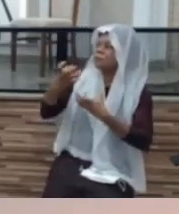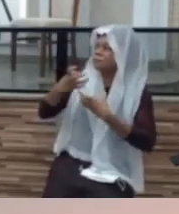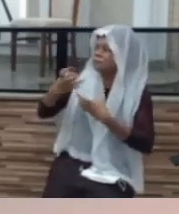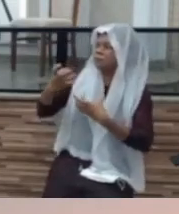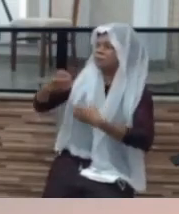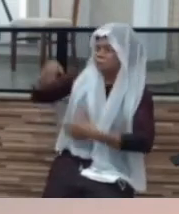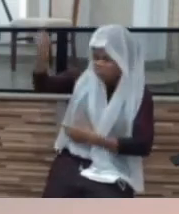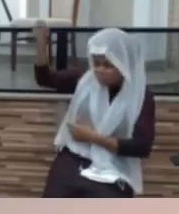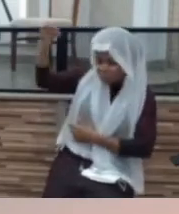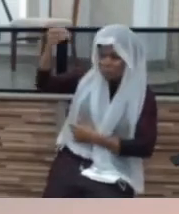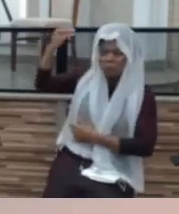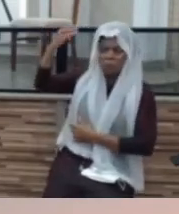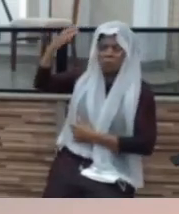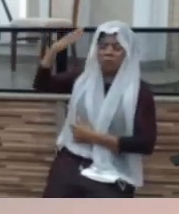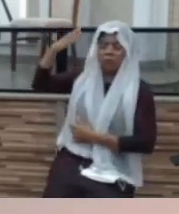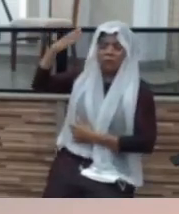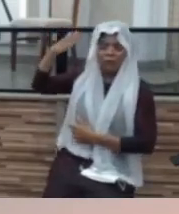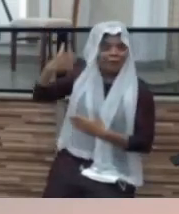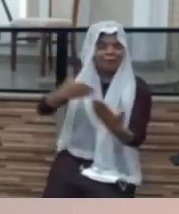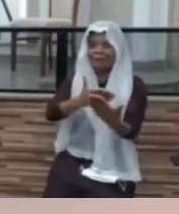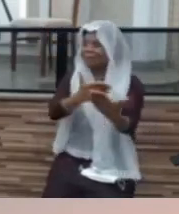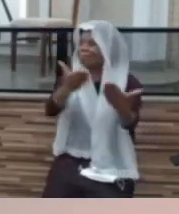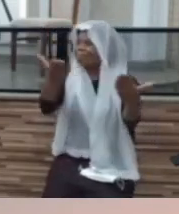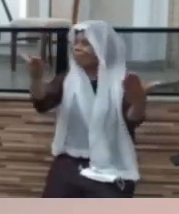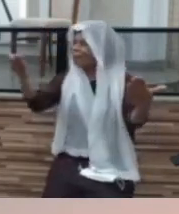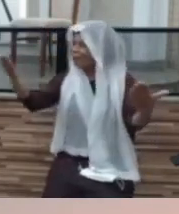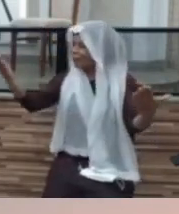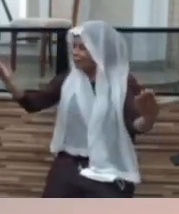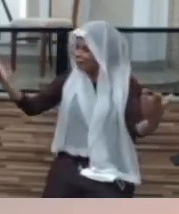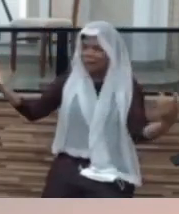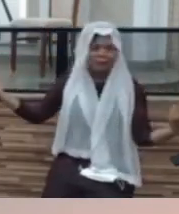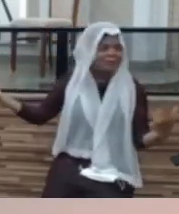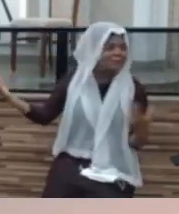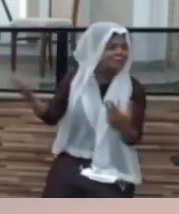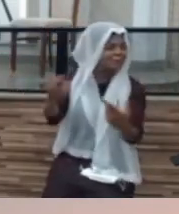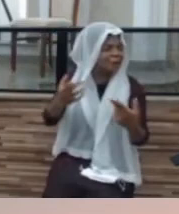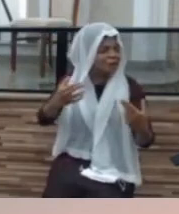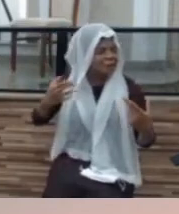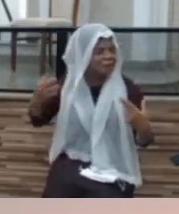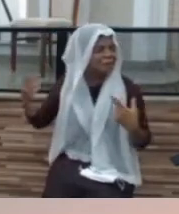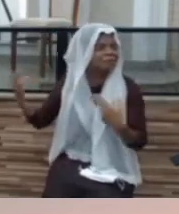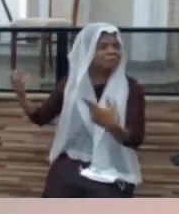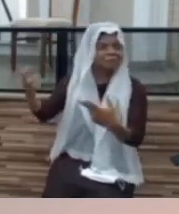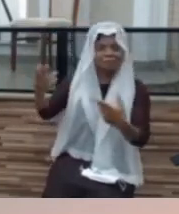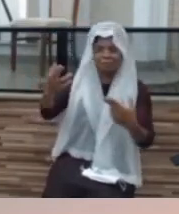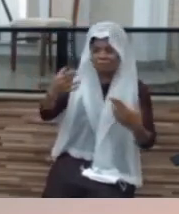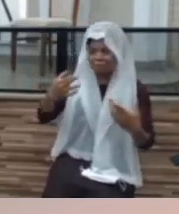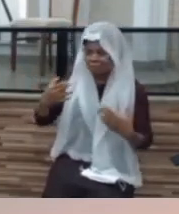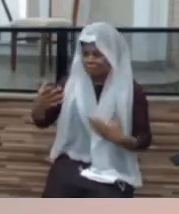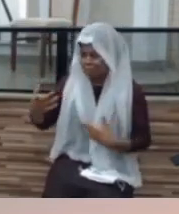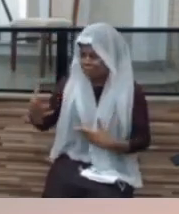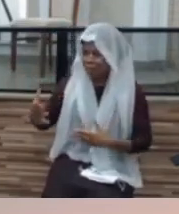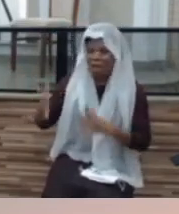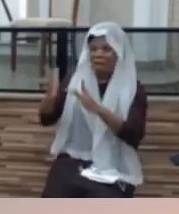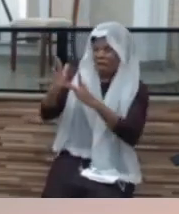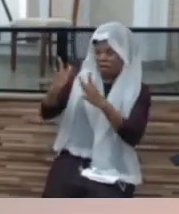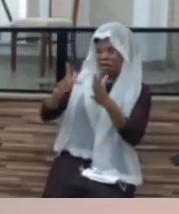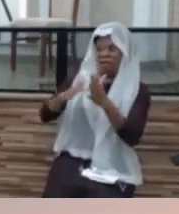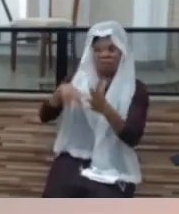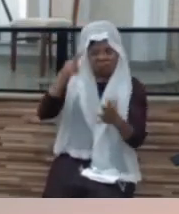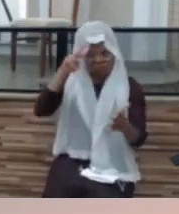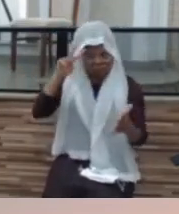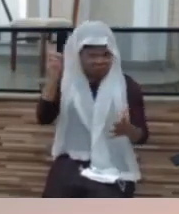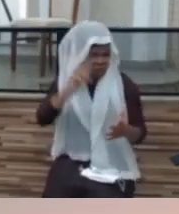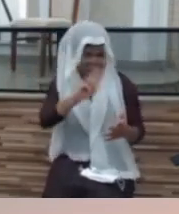Cristo ressuscitado. Nós não servimos ao Jesus, irmãos, história, histórico, mas nós servimos